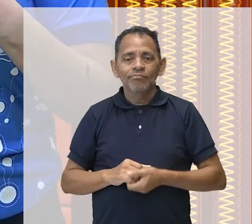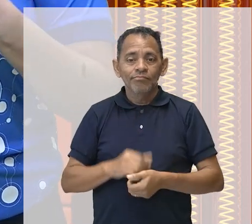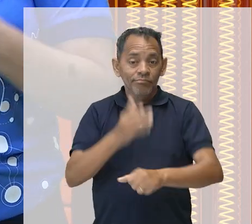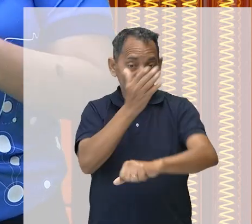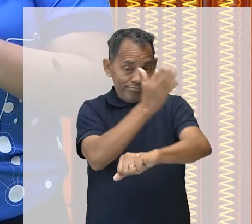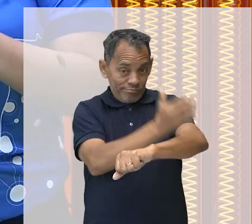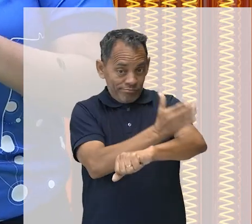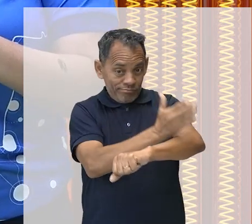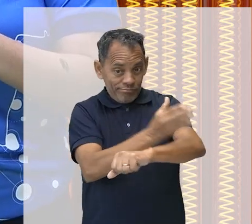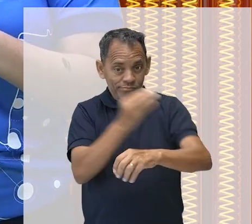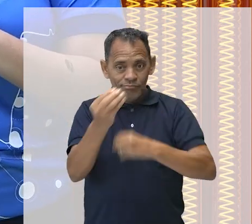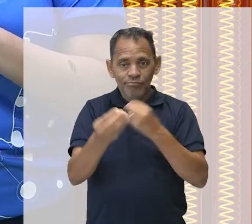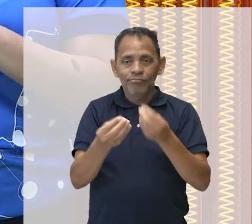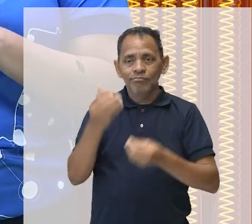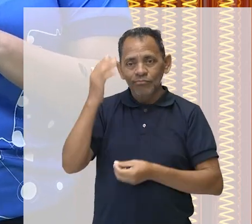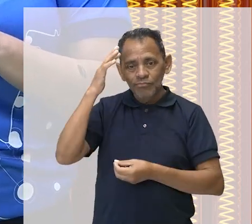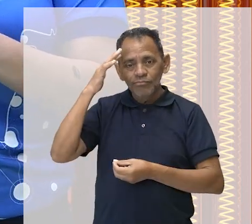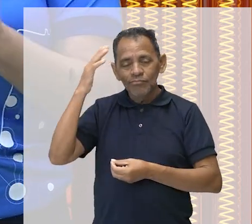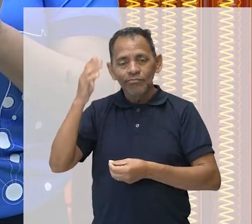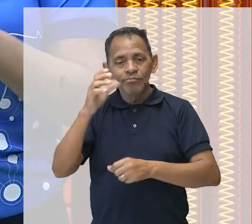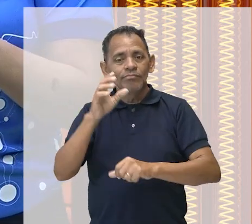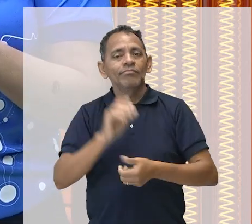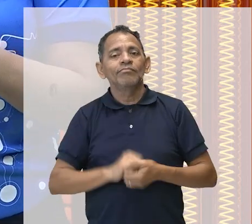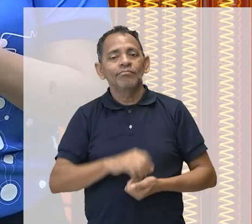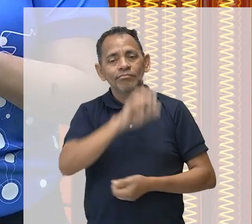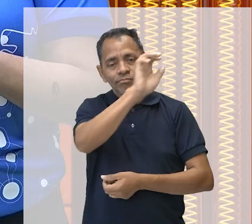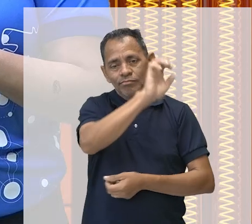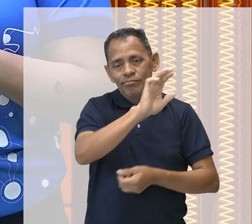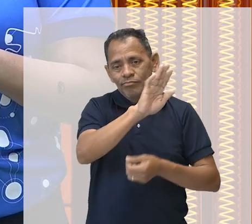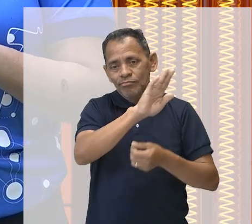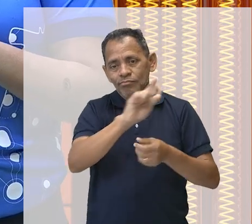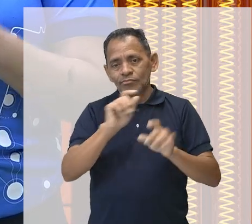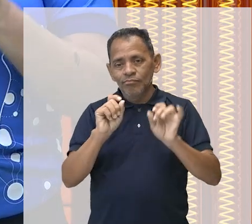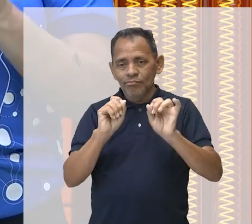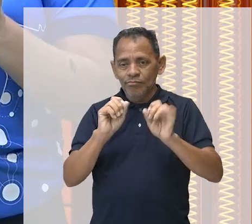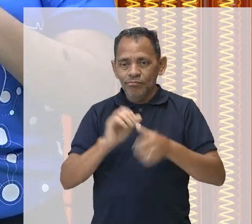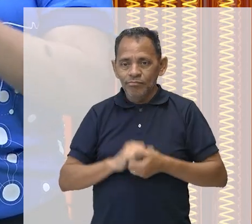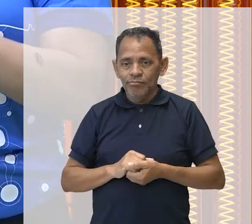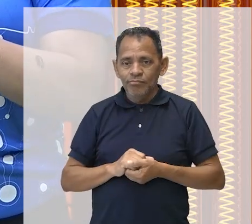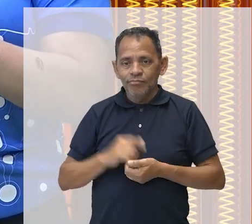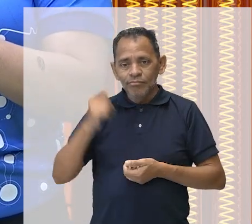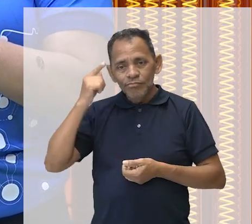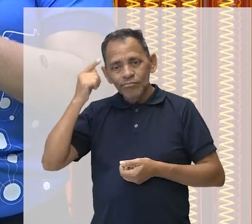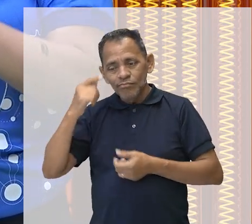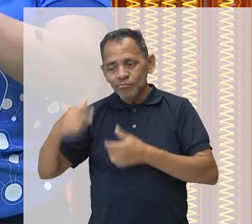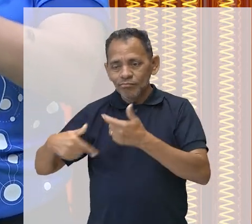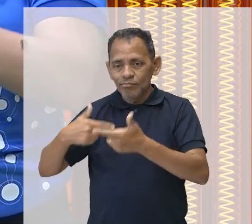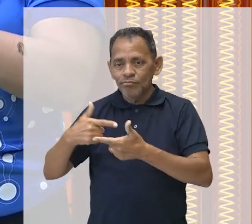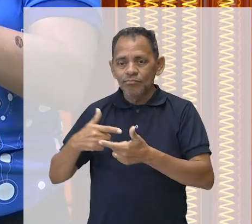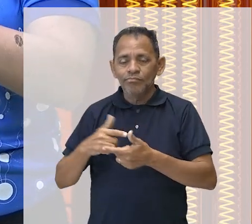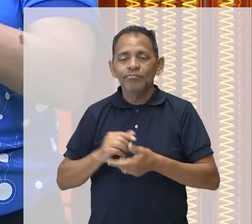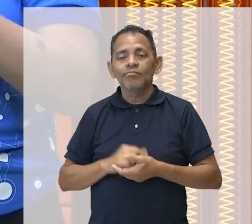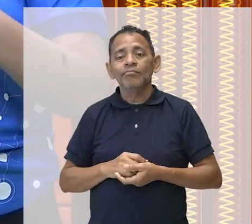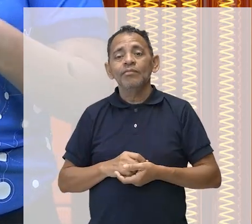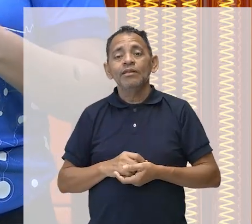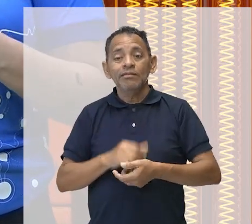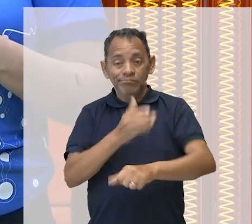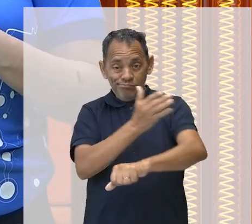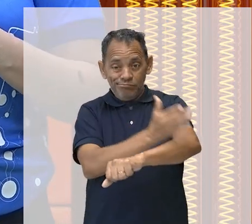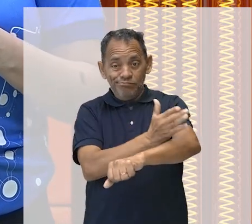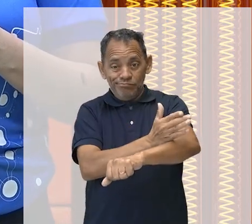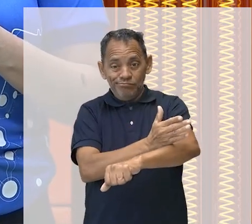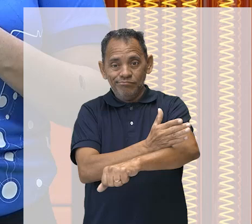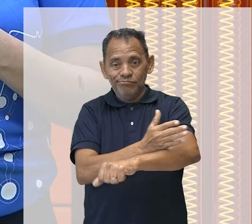é que ocorria esse desenvolvimento, essa concepção do trabalho? Nesse período, gente, vai estar ligado ao quê?